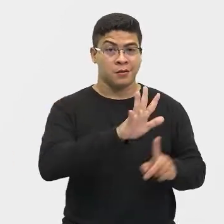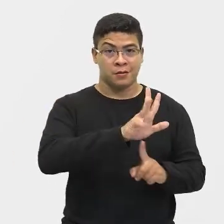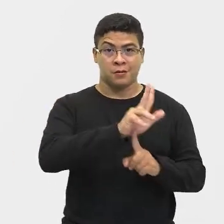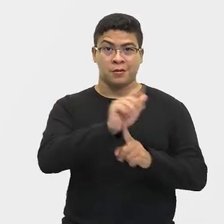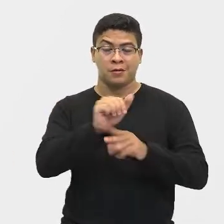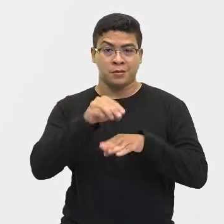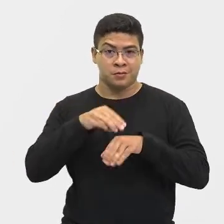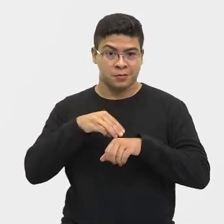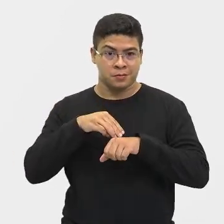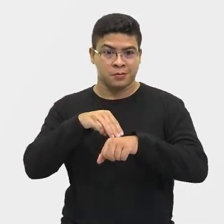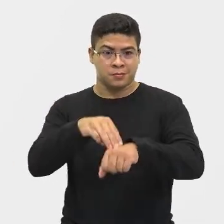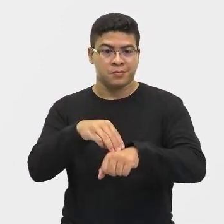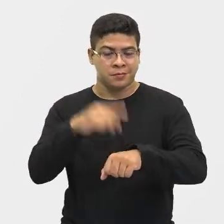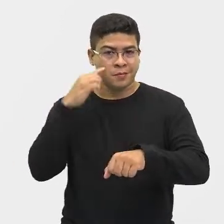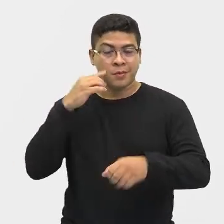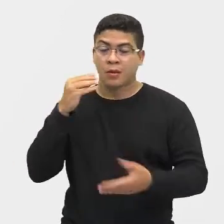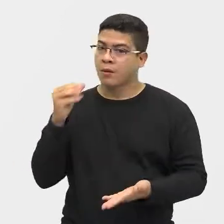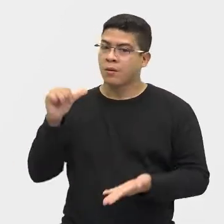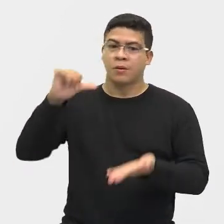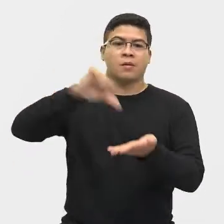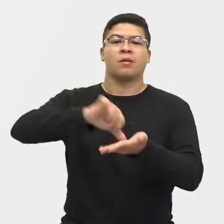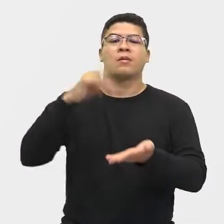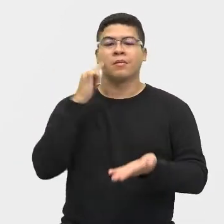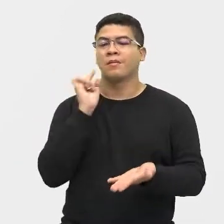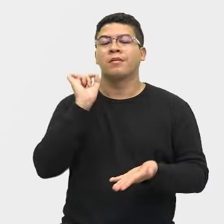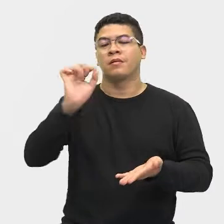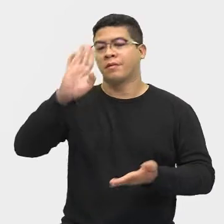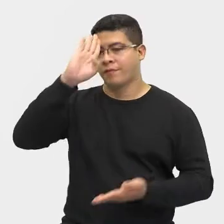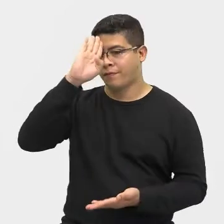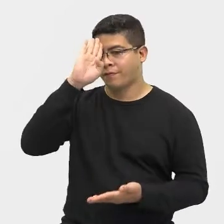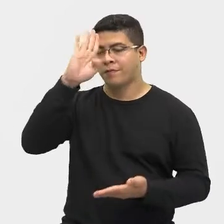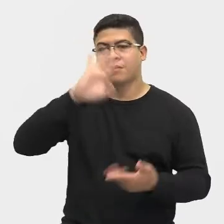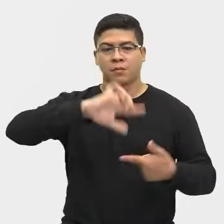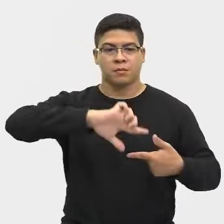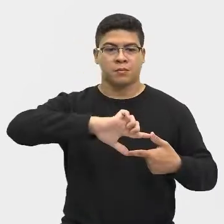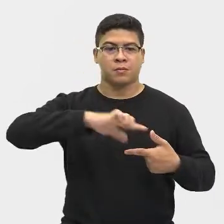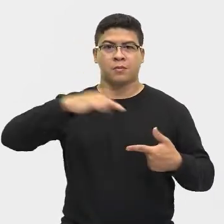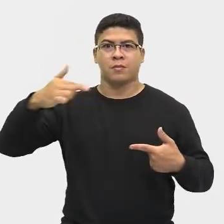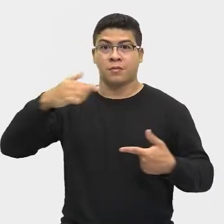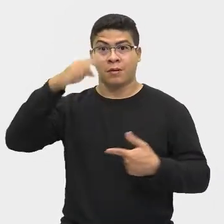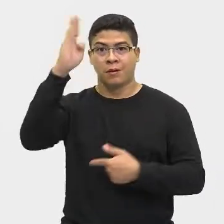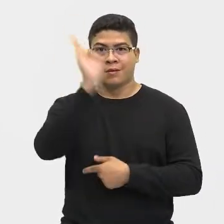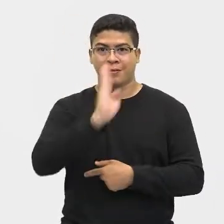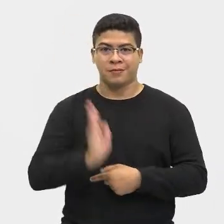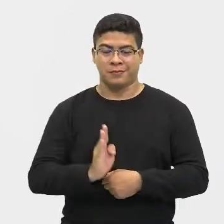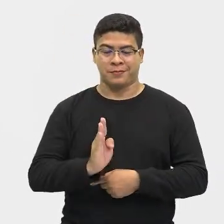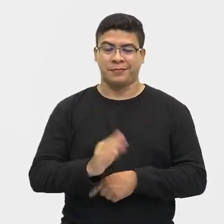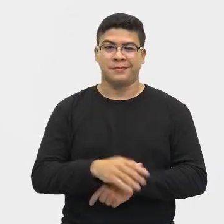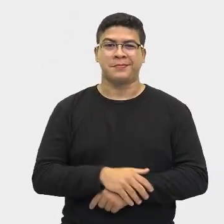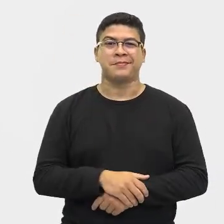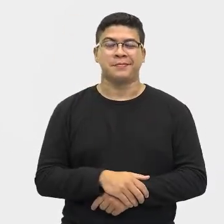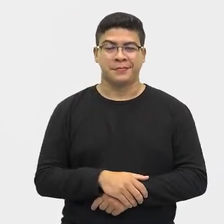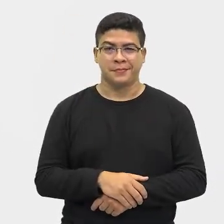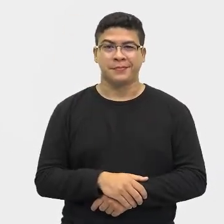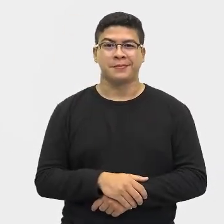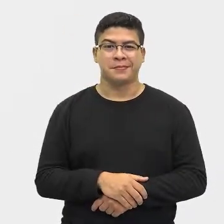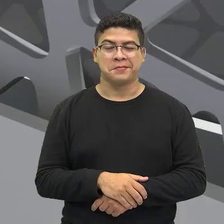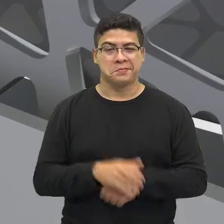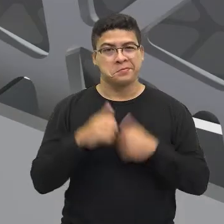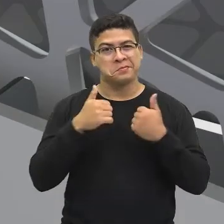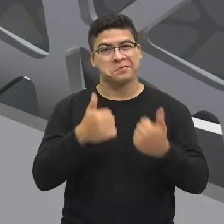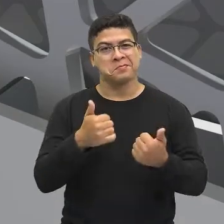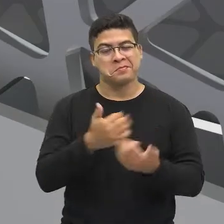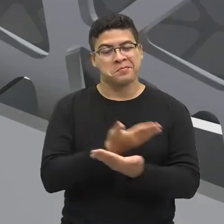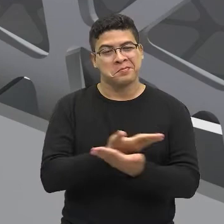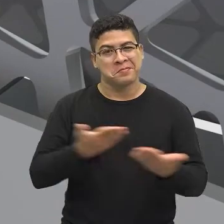Marco referencial do início do modernismo brasileiro. Muito bem,